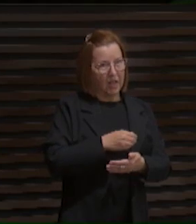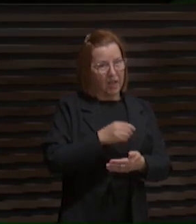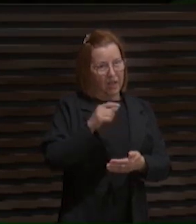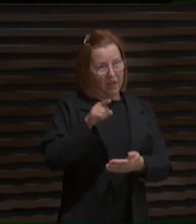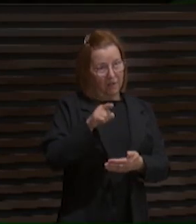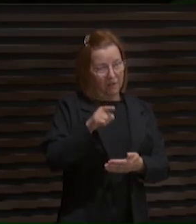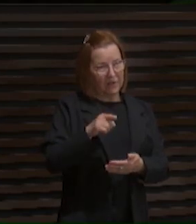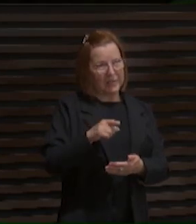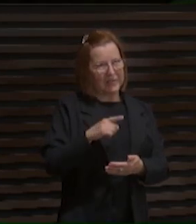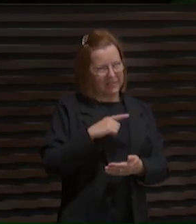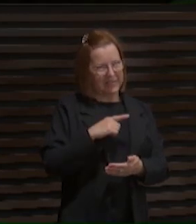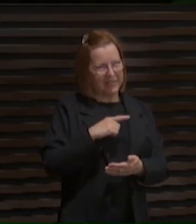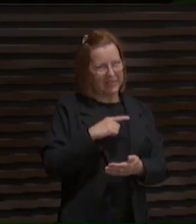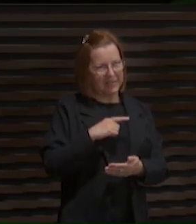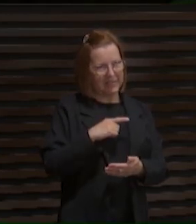pelo inimigo nessa guerra?